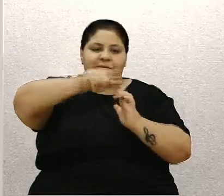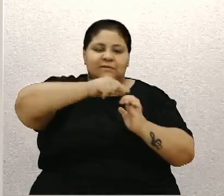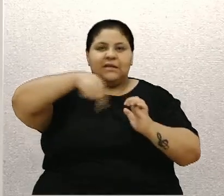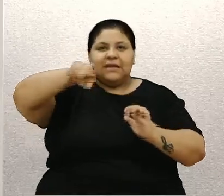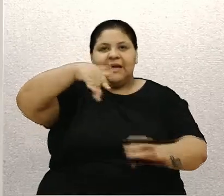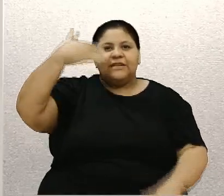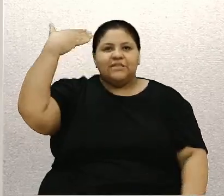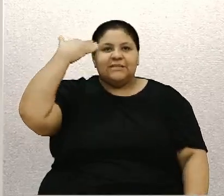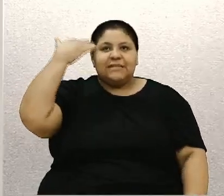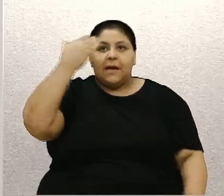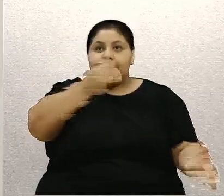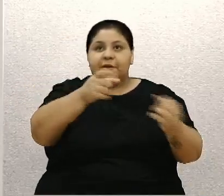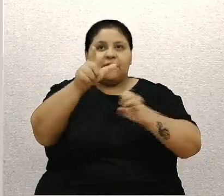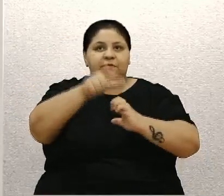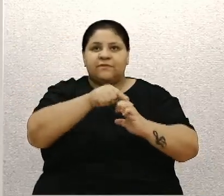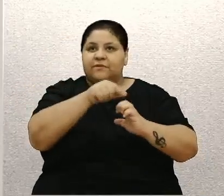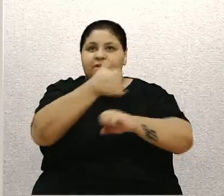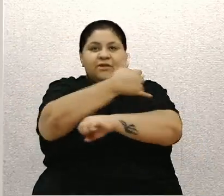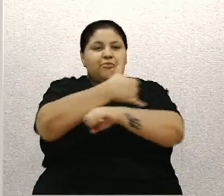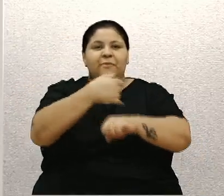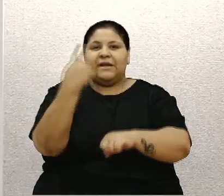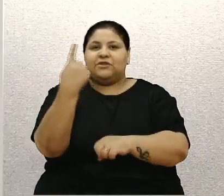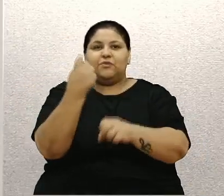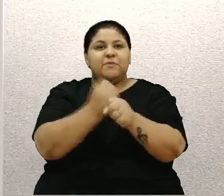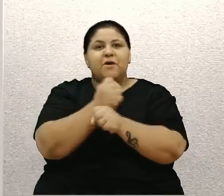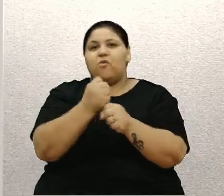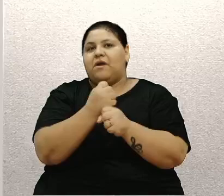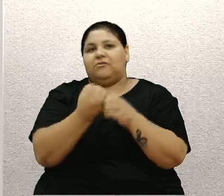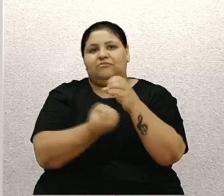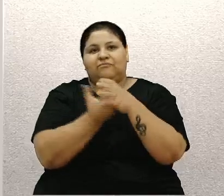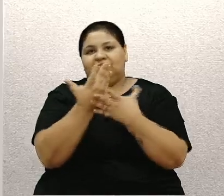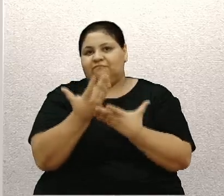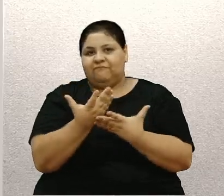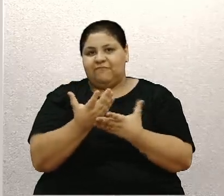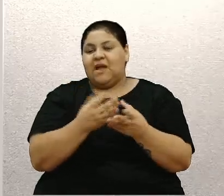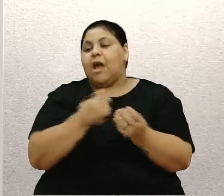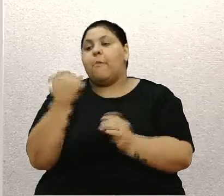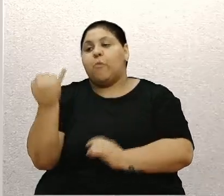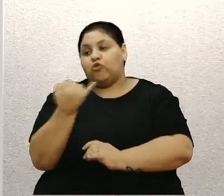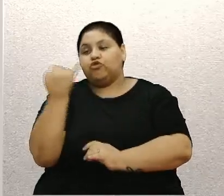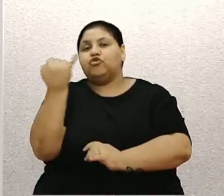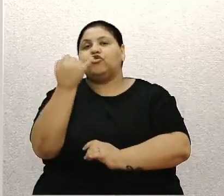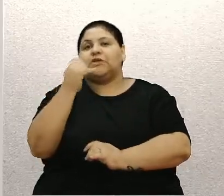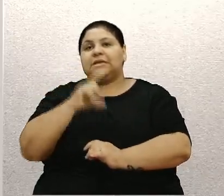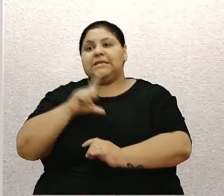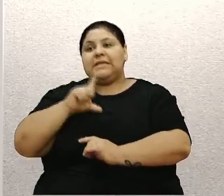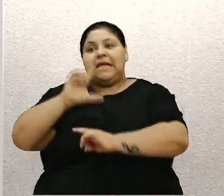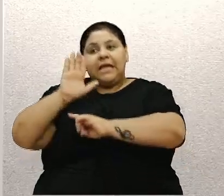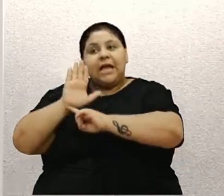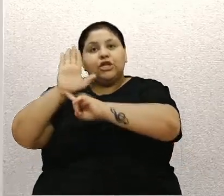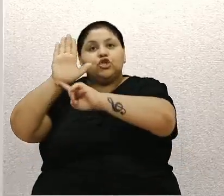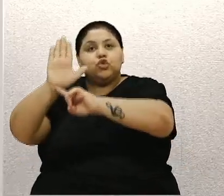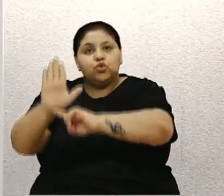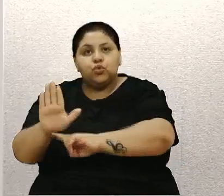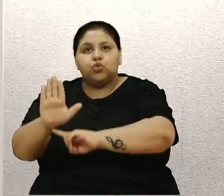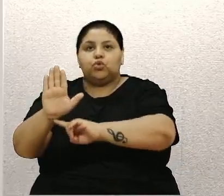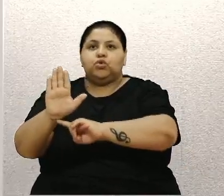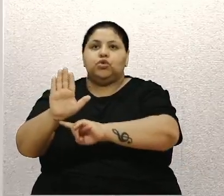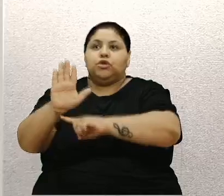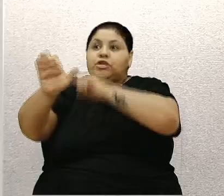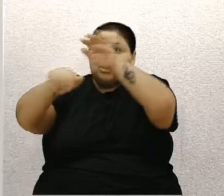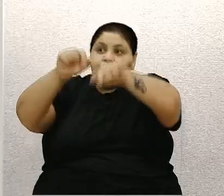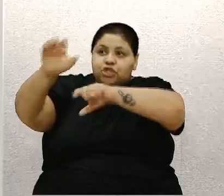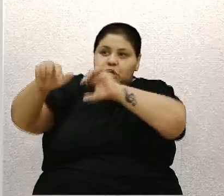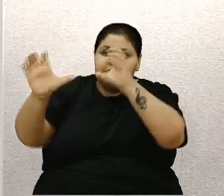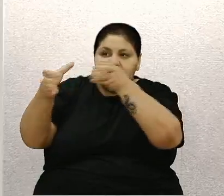muitas empresas não passam o primeiro ano de existência. Então é muito importante que se dê esse auxílio, e até se chame para essa frente